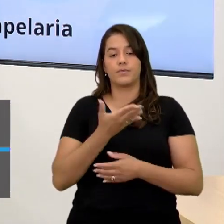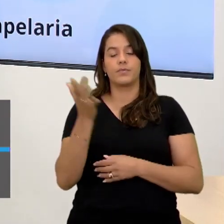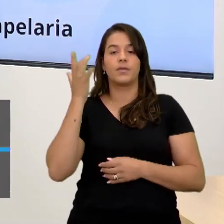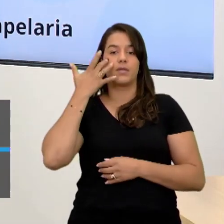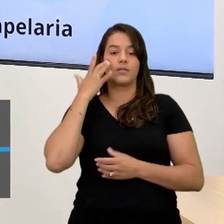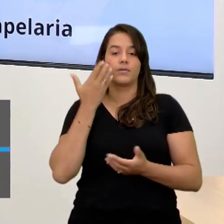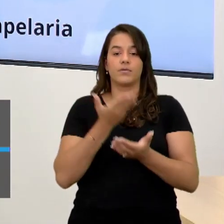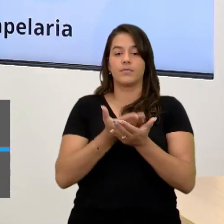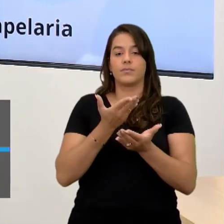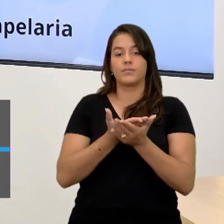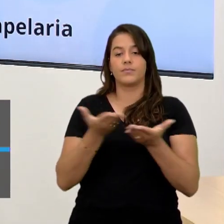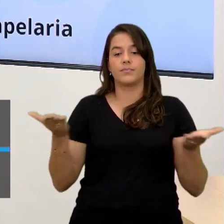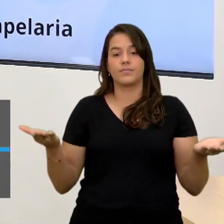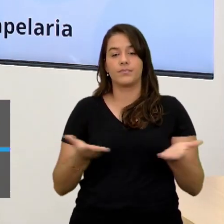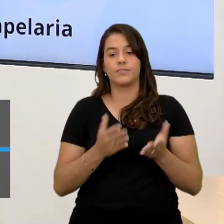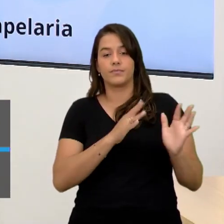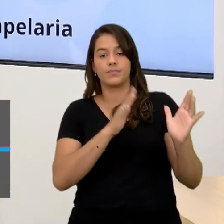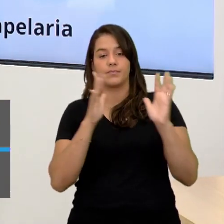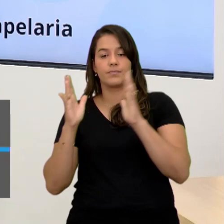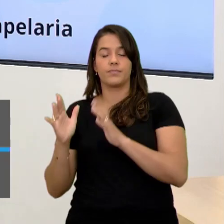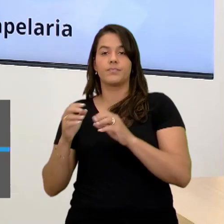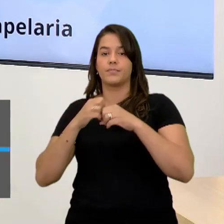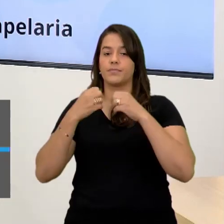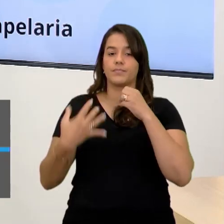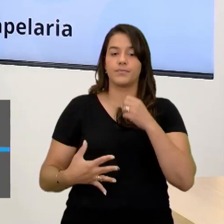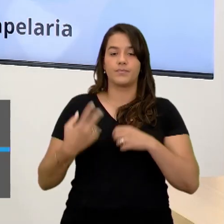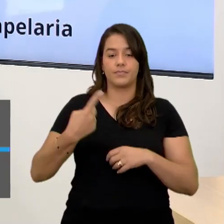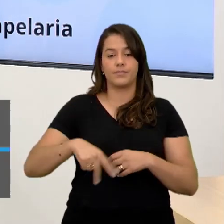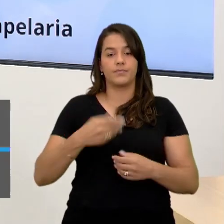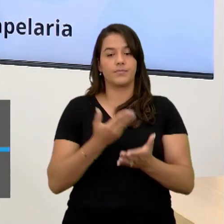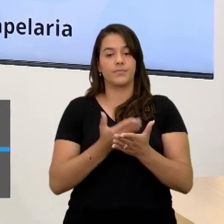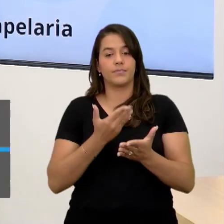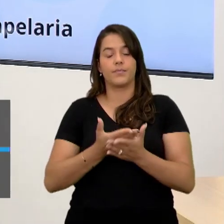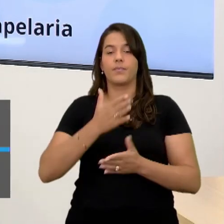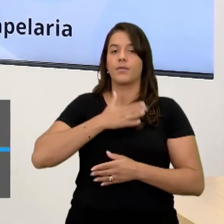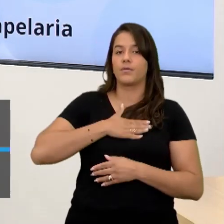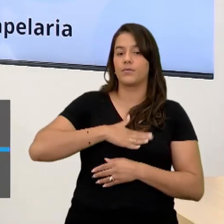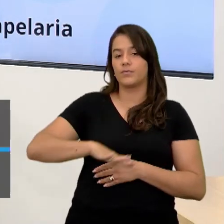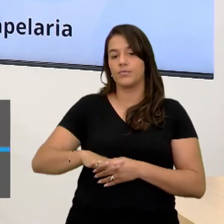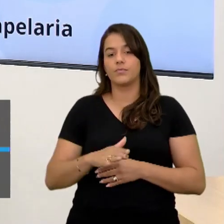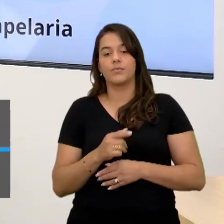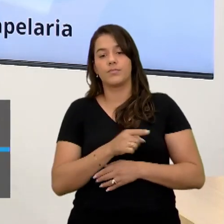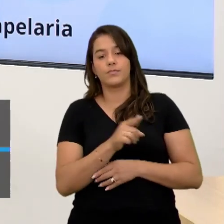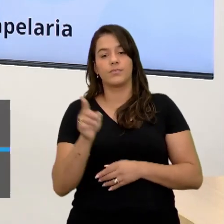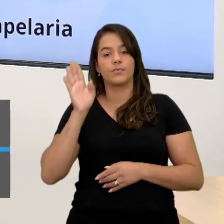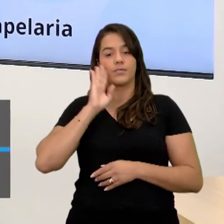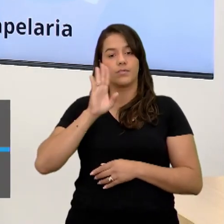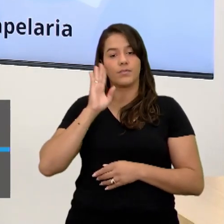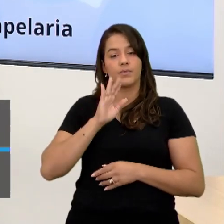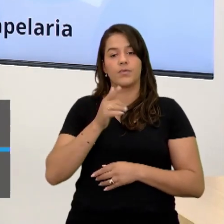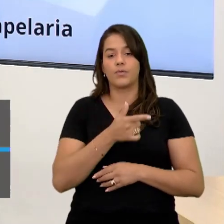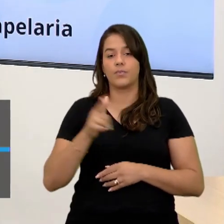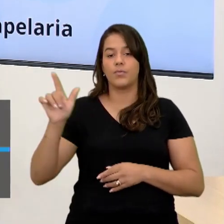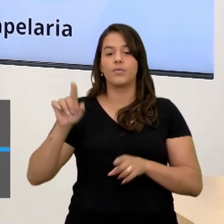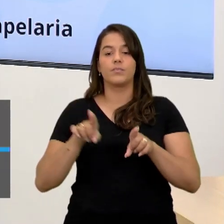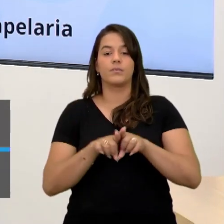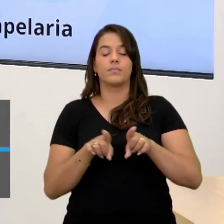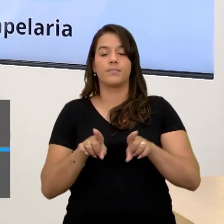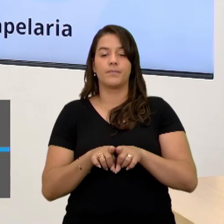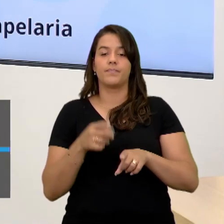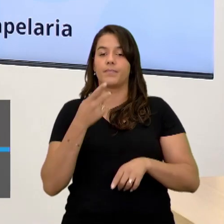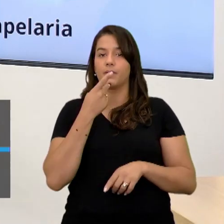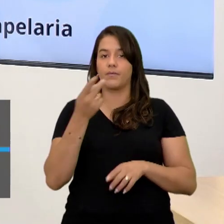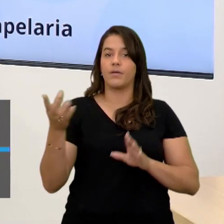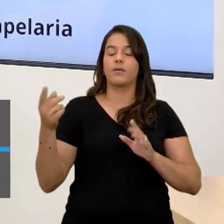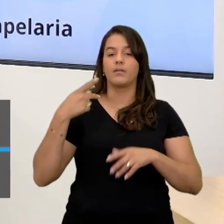você está achando do nosso componente desta aula. Gostou, não gostou, tal, tá achando legal? Tem outra ferramenta digital? Fala aqui para mim